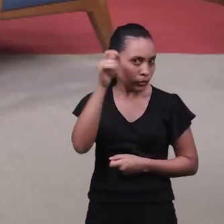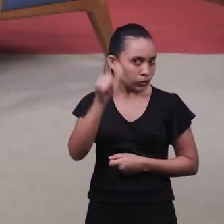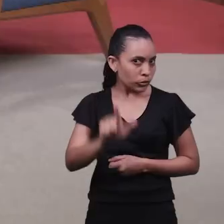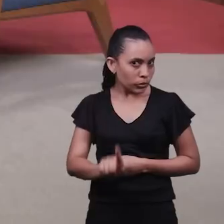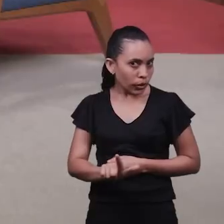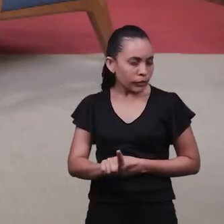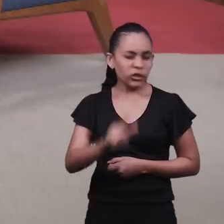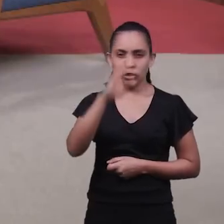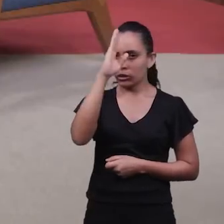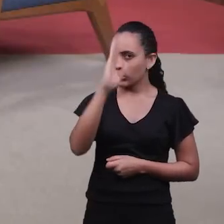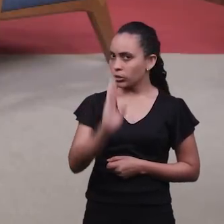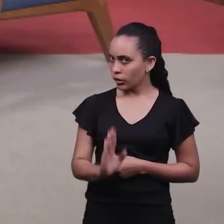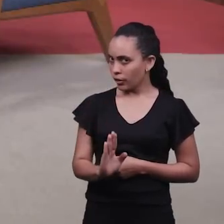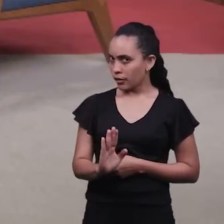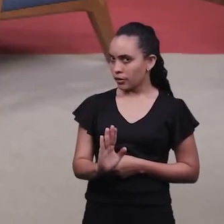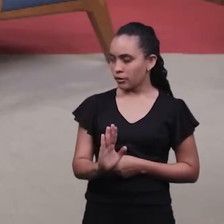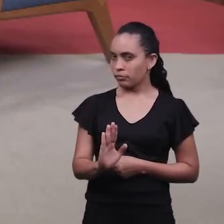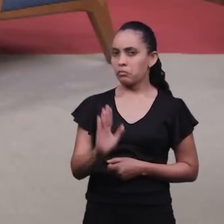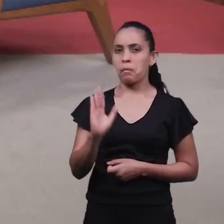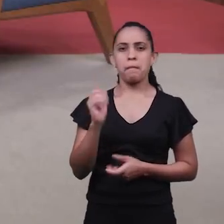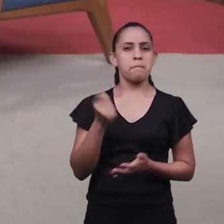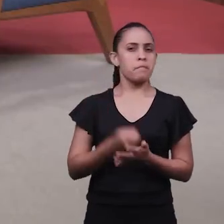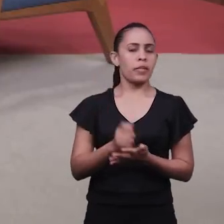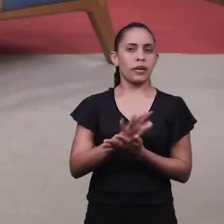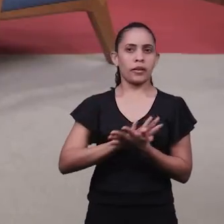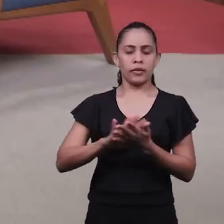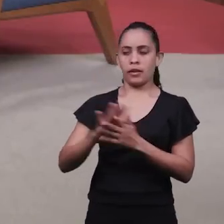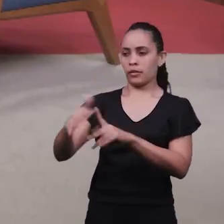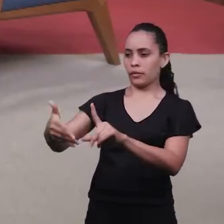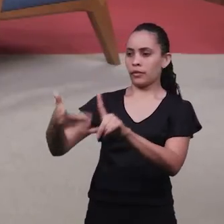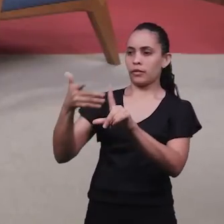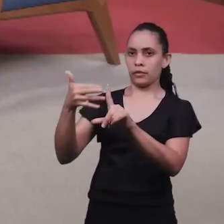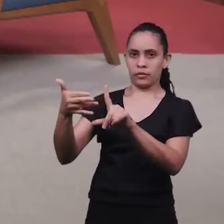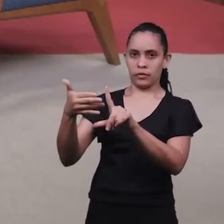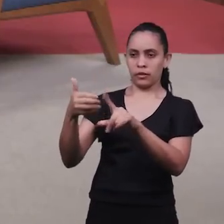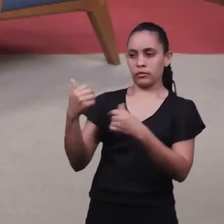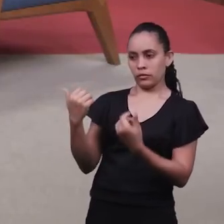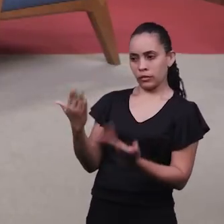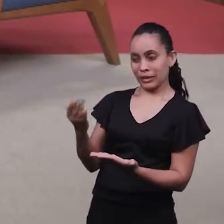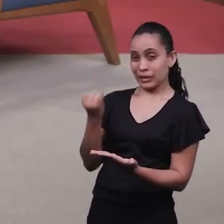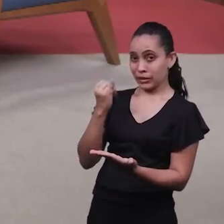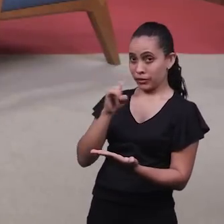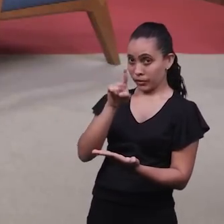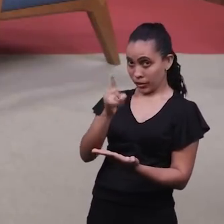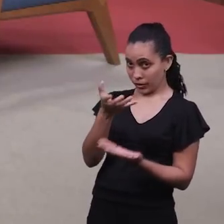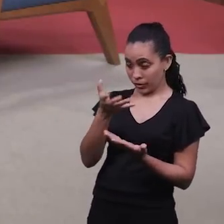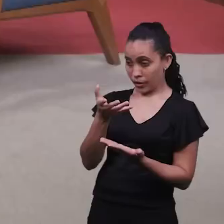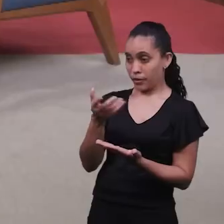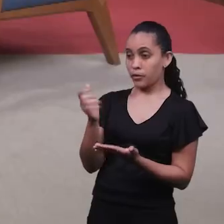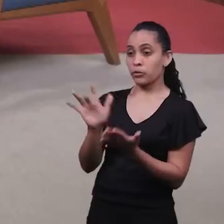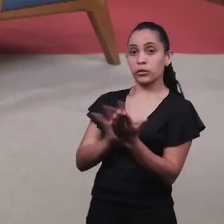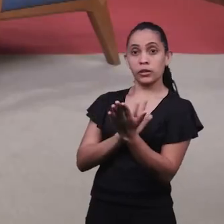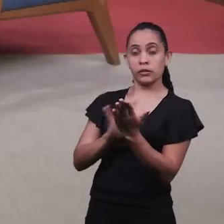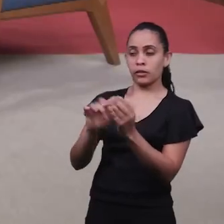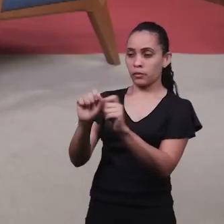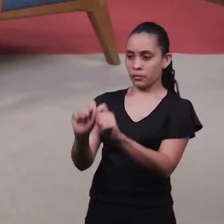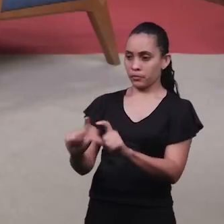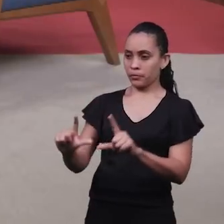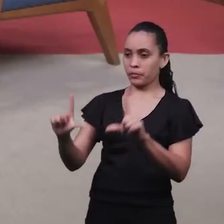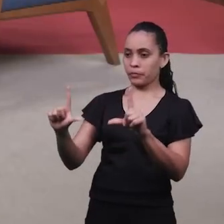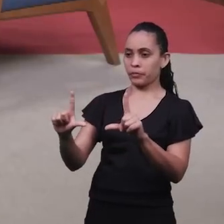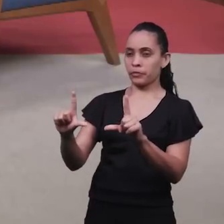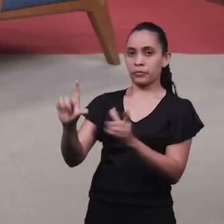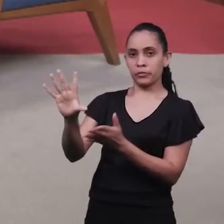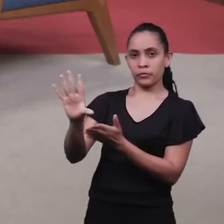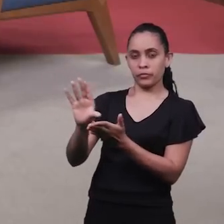isso totalmente gratuito. Tem um QR Code aí ao lado do número. Se você quiser, pode apontar a câmera do seu celular para ele e o seu